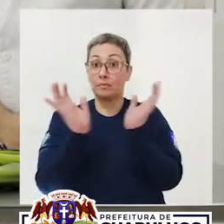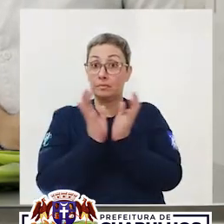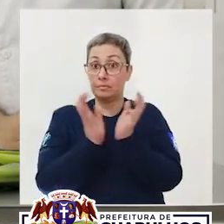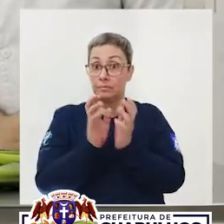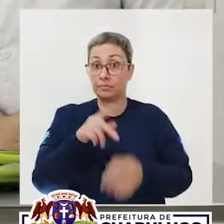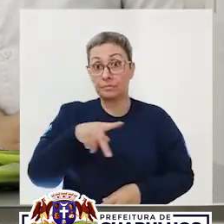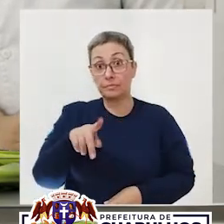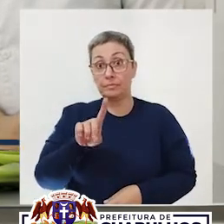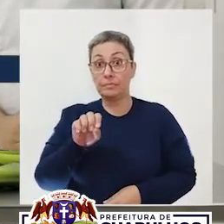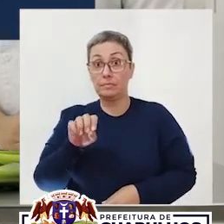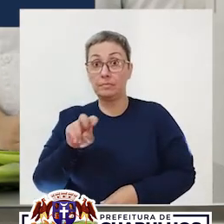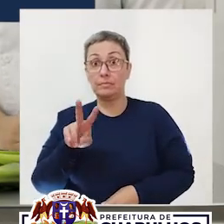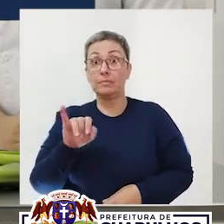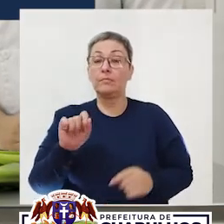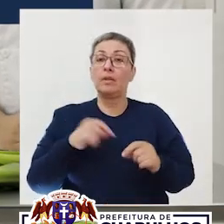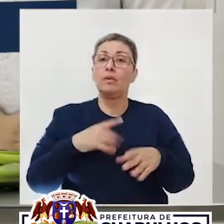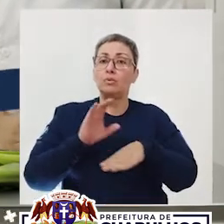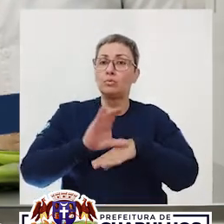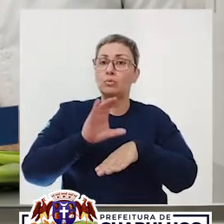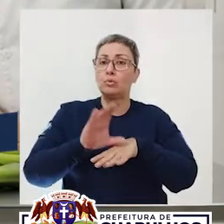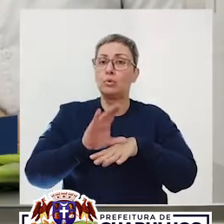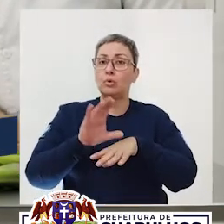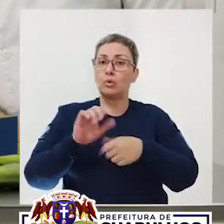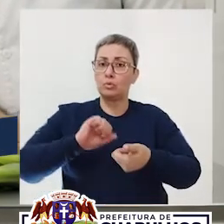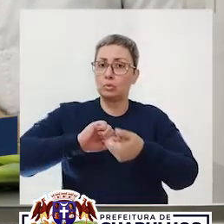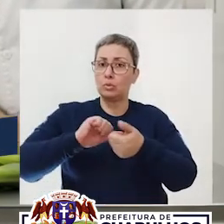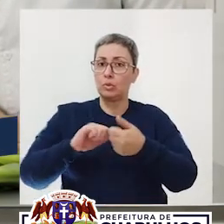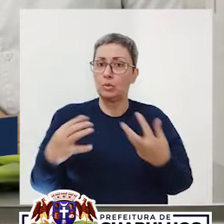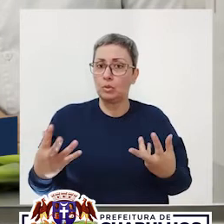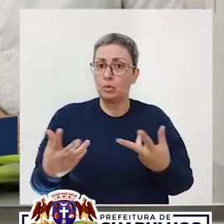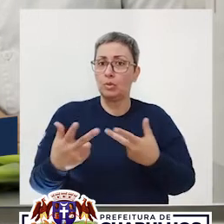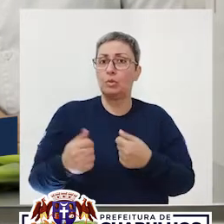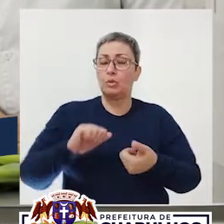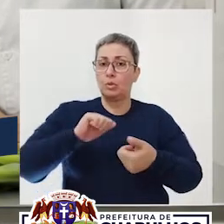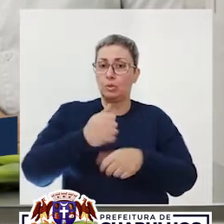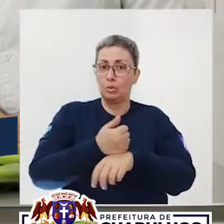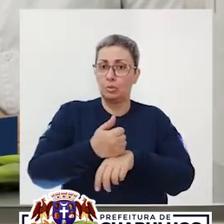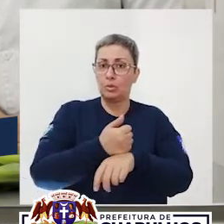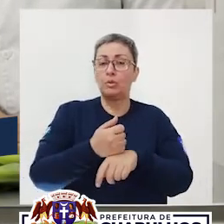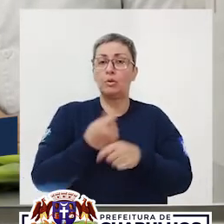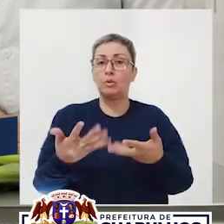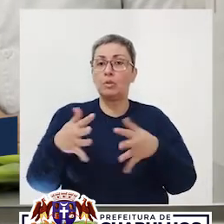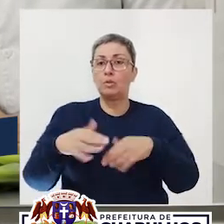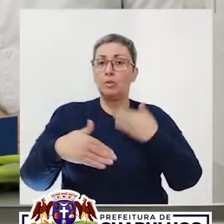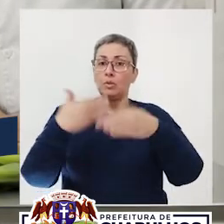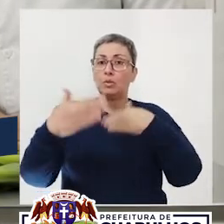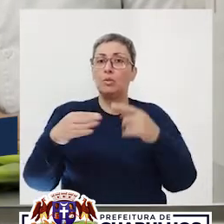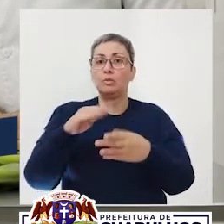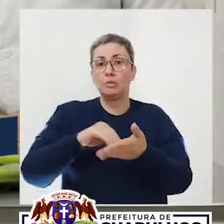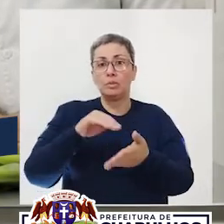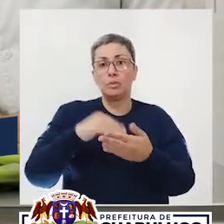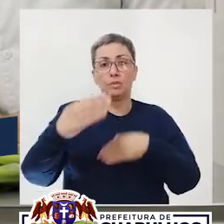Olá pessoal, sou o professor David Novaes, faço parte dos cursos de qualificação profissional e inclusão produtiva da Secretaria